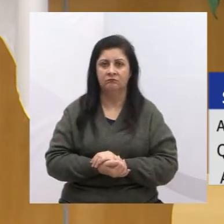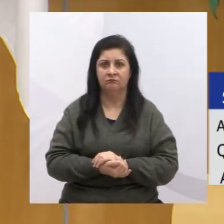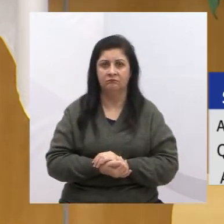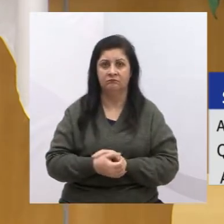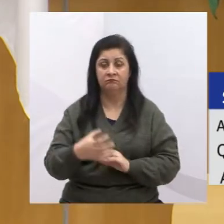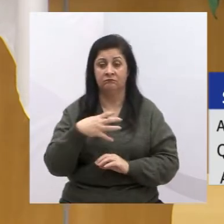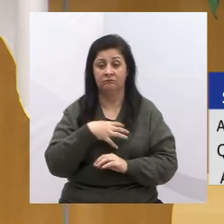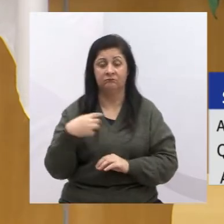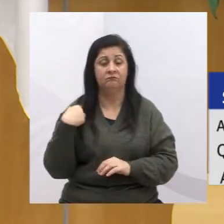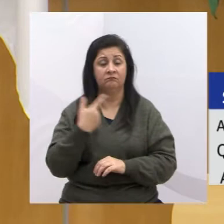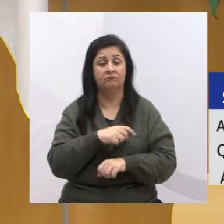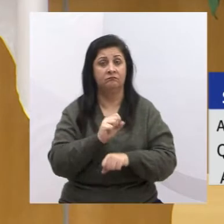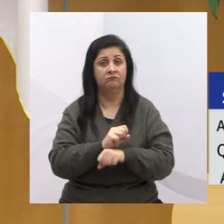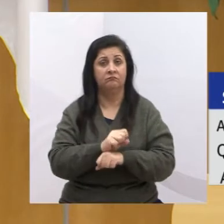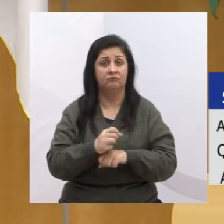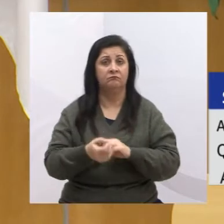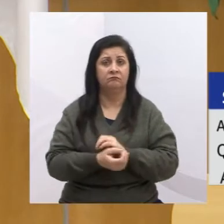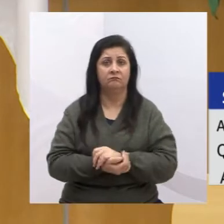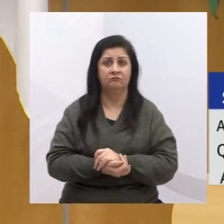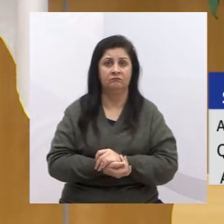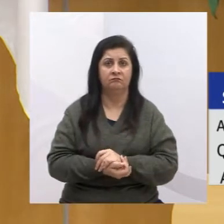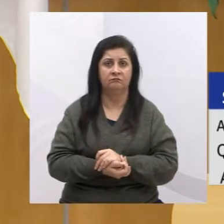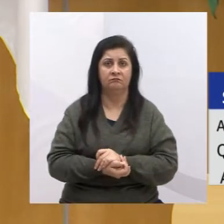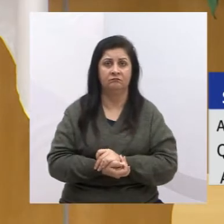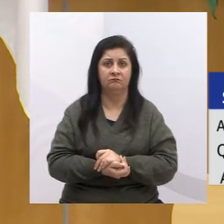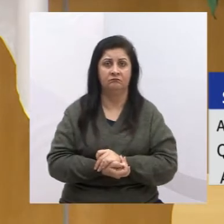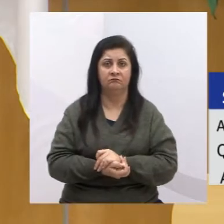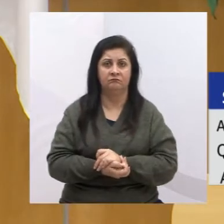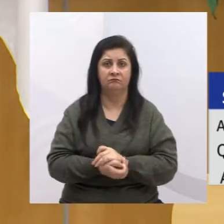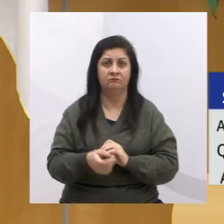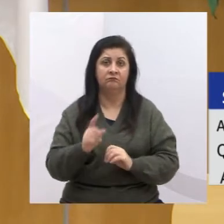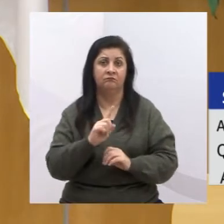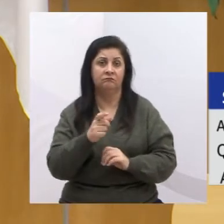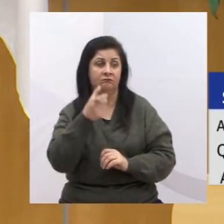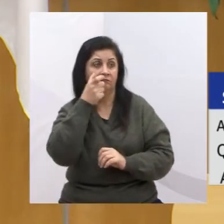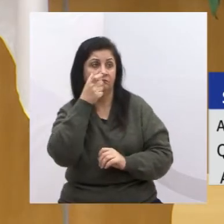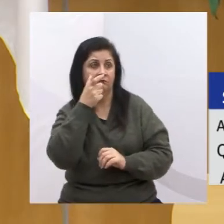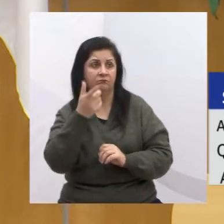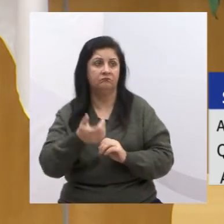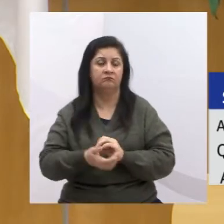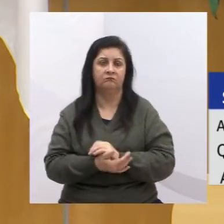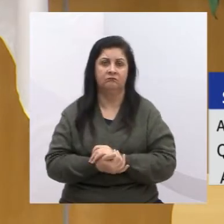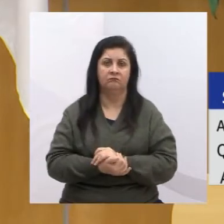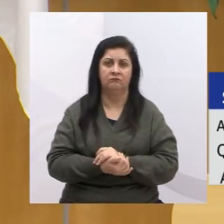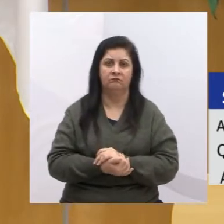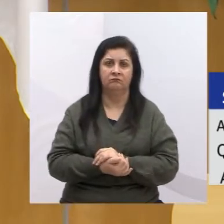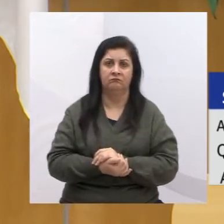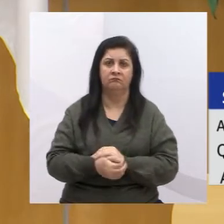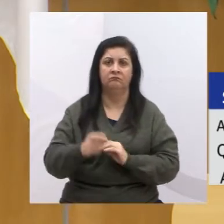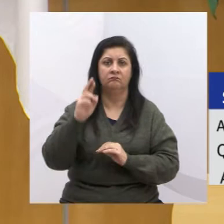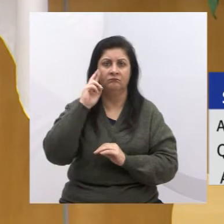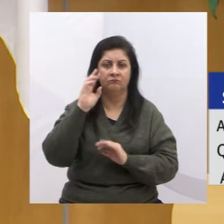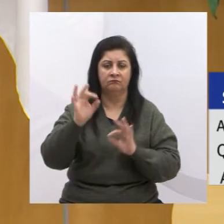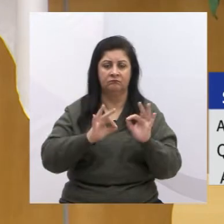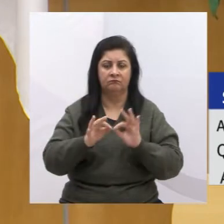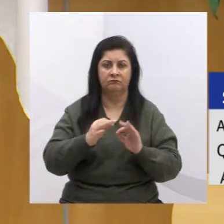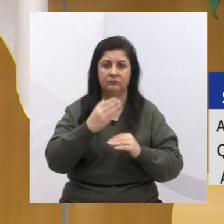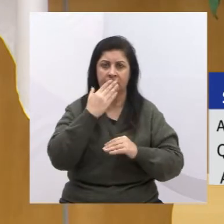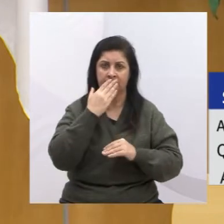gente espera, né, vereador Roninha? E não como a gente está vendo, o senhor fez um pedido de informações